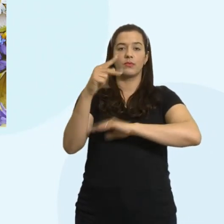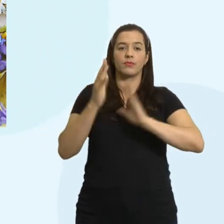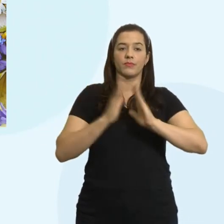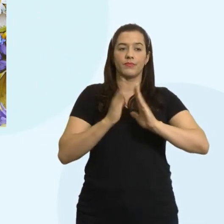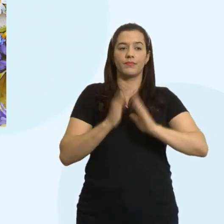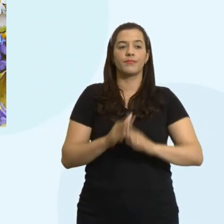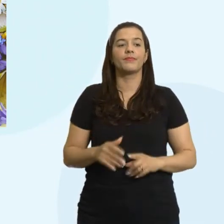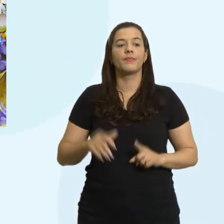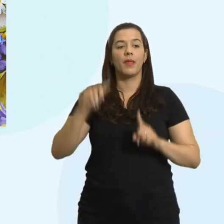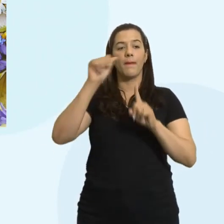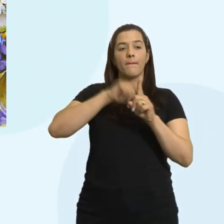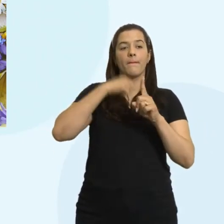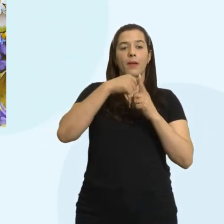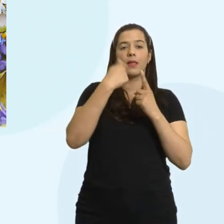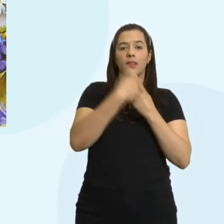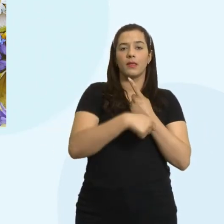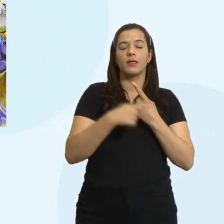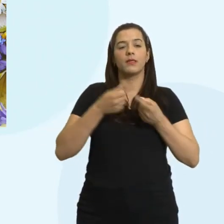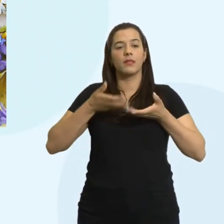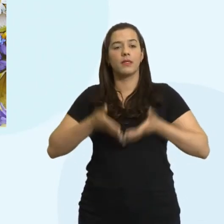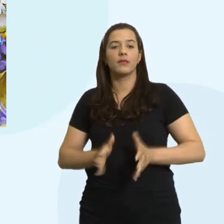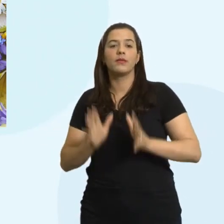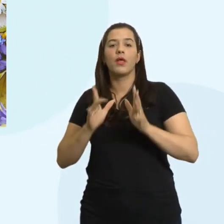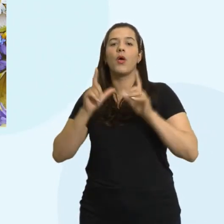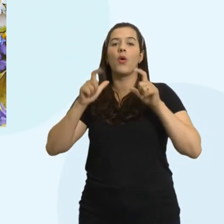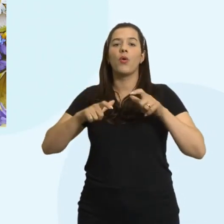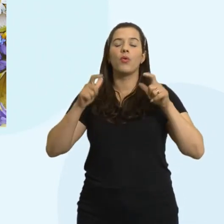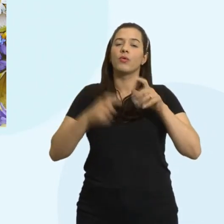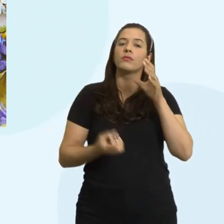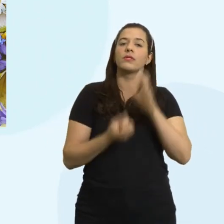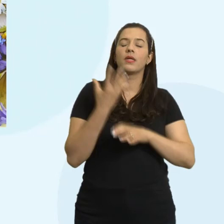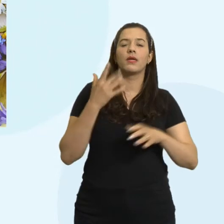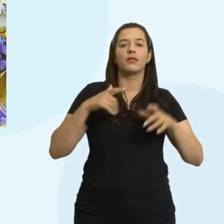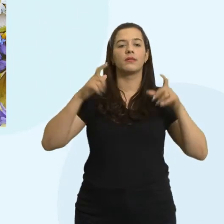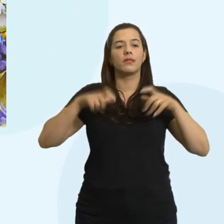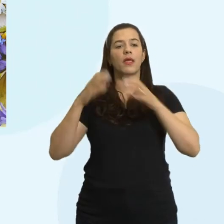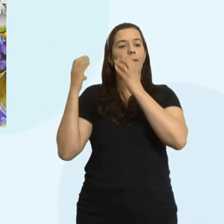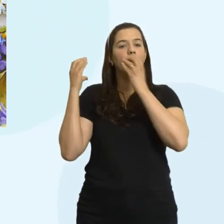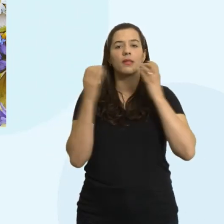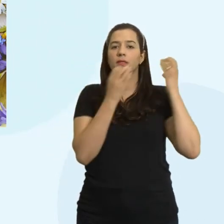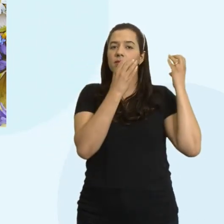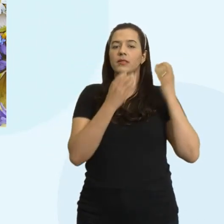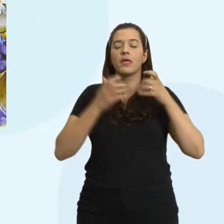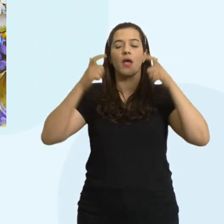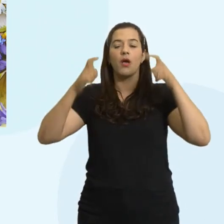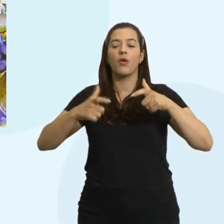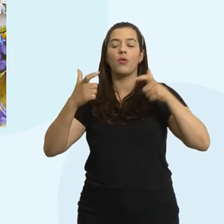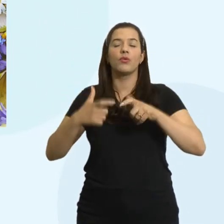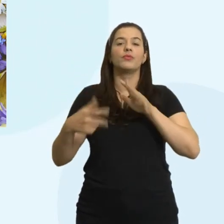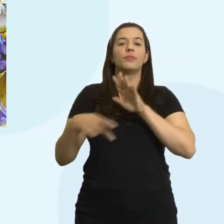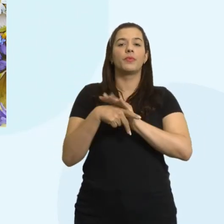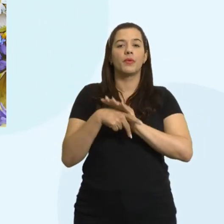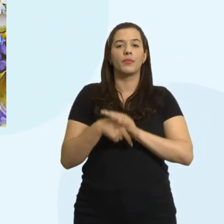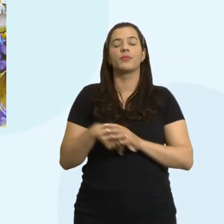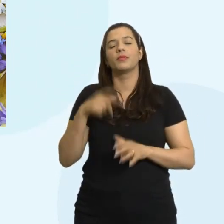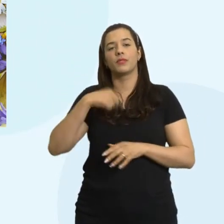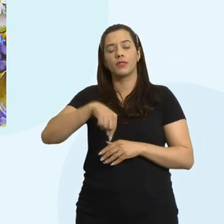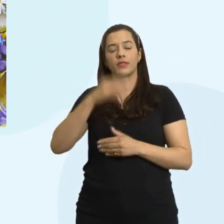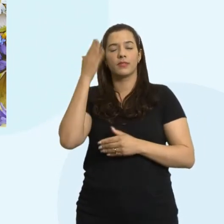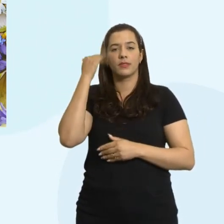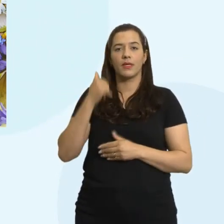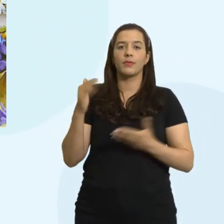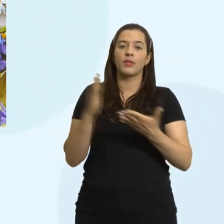é nativa de qual região? E melancia? Sabemos que tem regiões que são mais propícias ao desenvolvimento